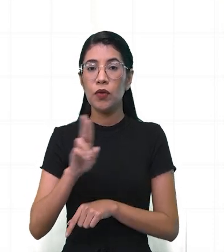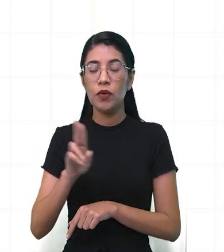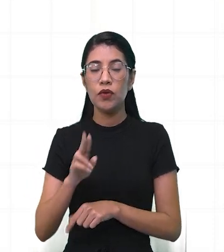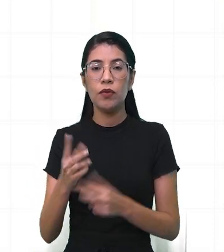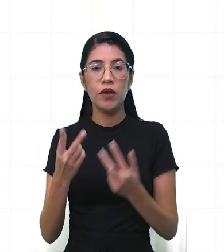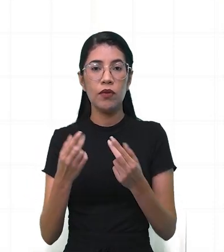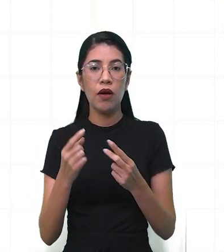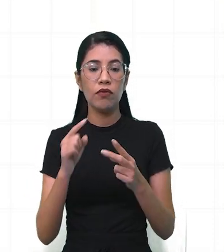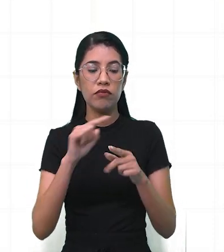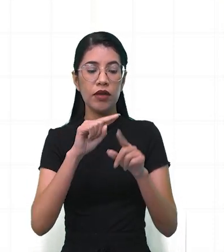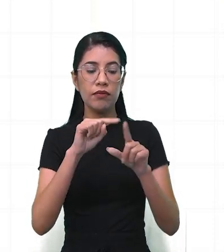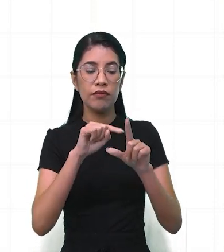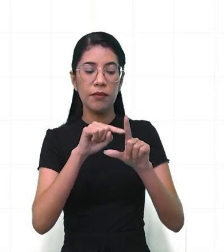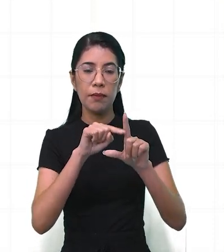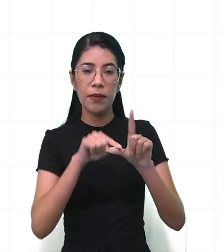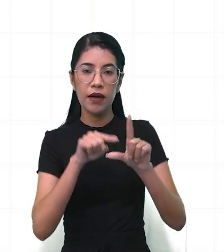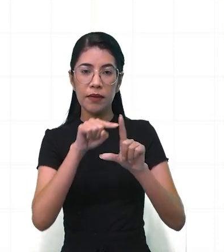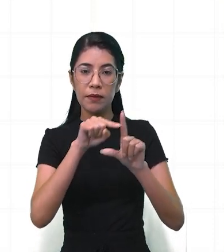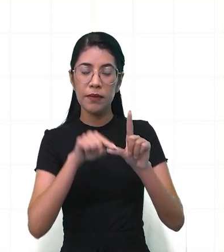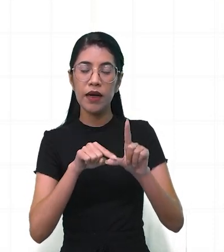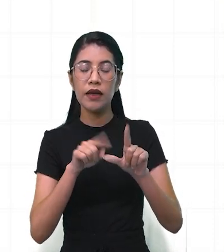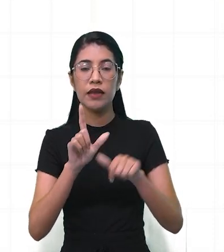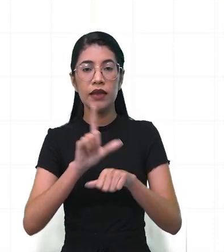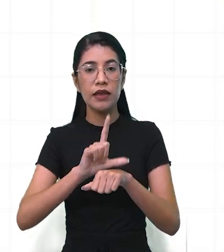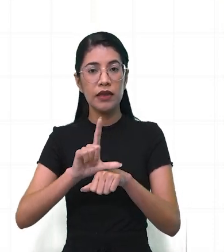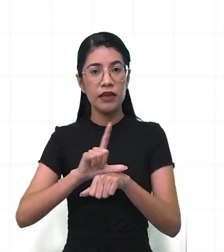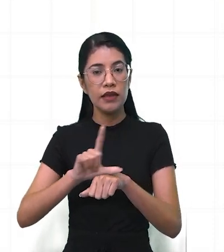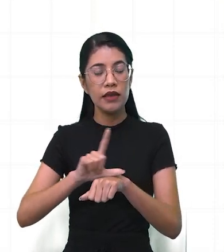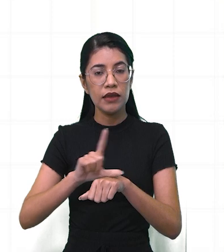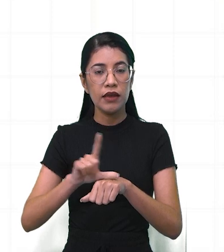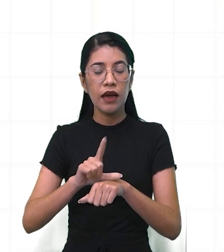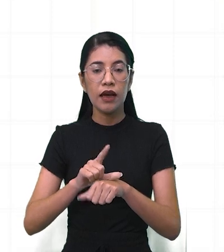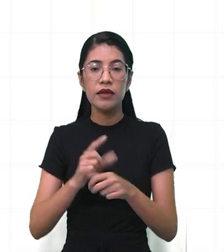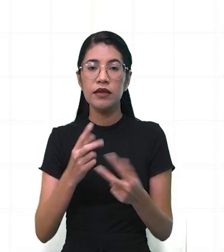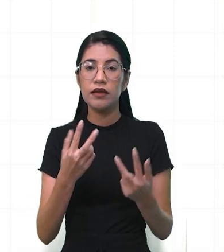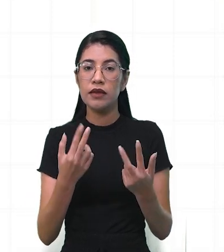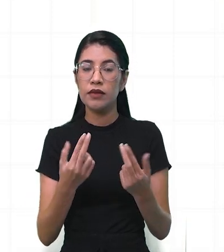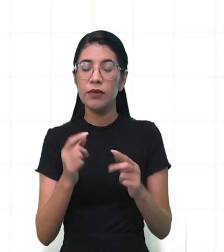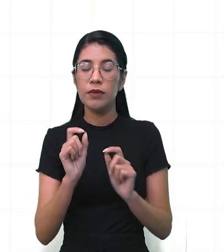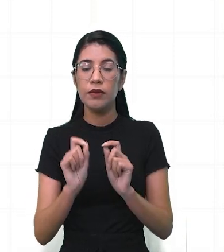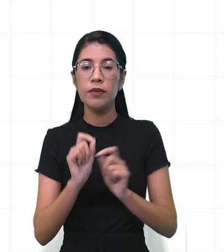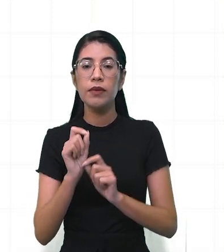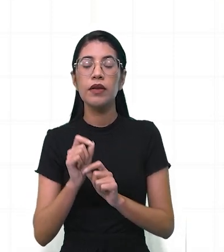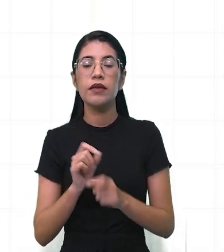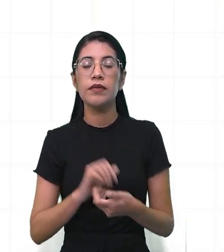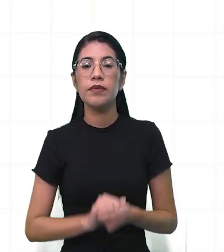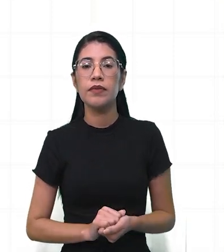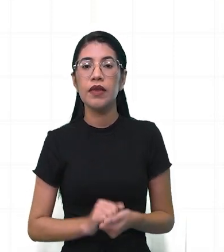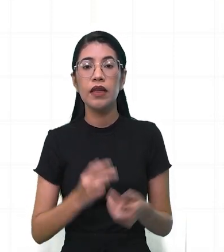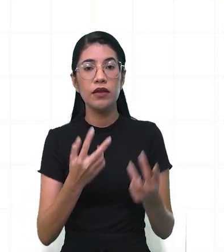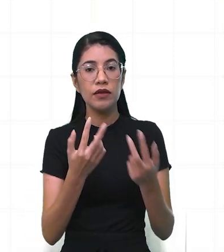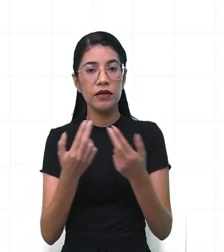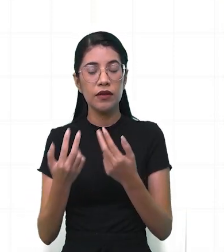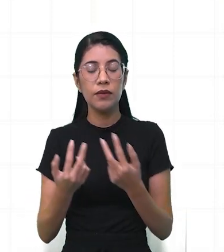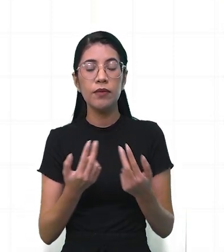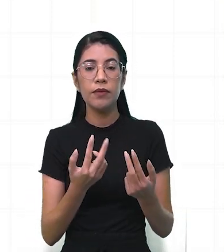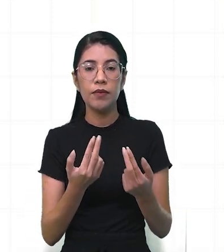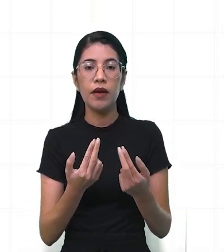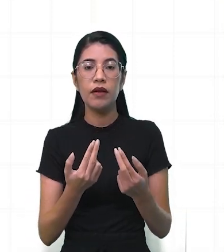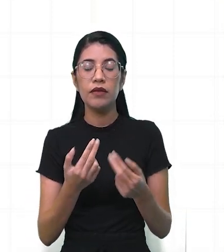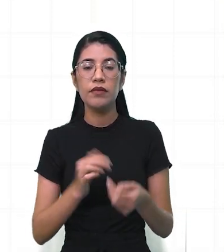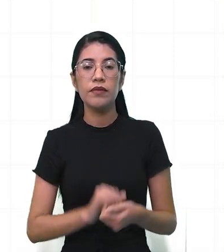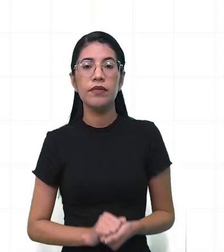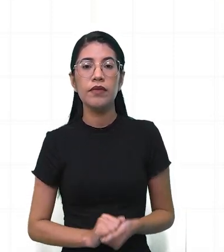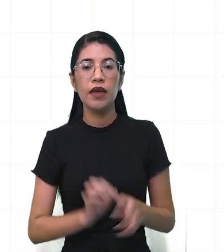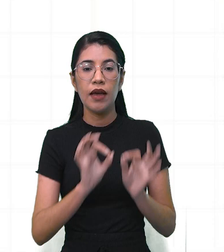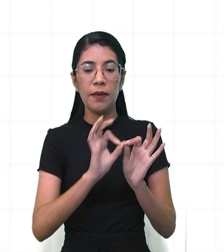2 tracinhos. Os dois aqui são lilás e significa que os dois têm os traços, significa que eles são congruentes. Ou seja,